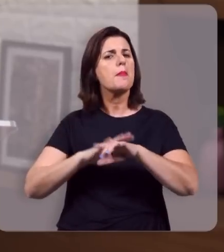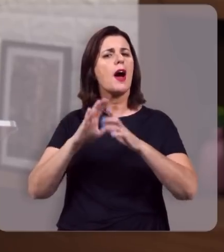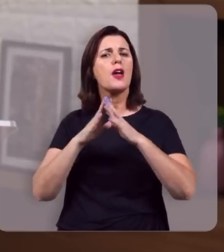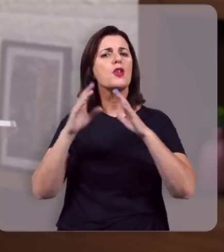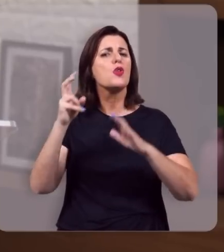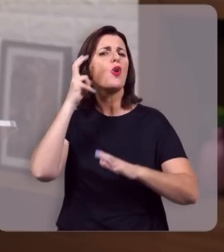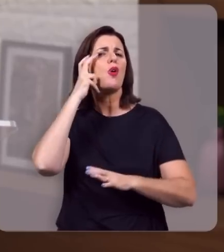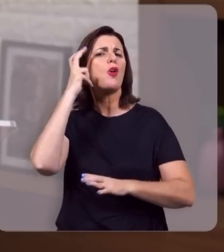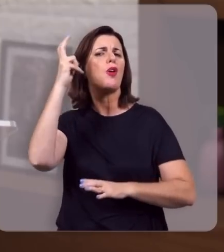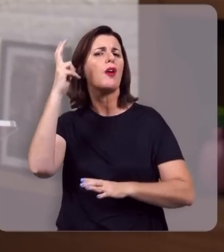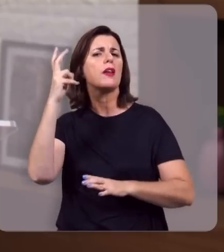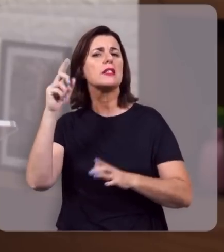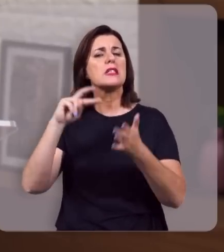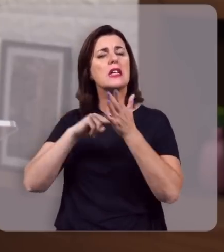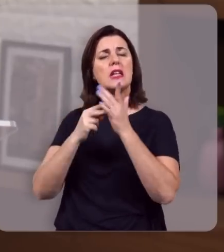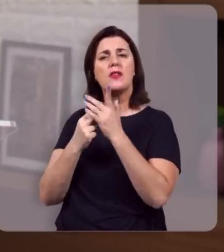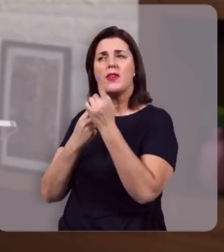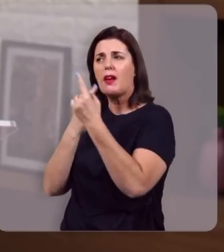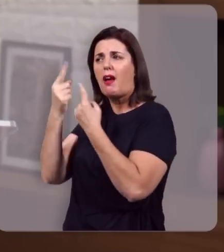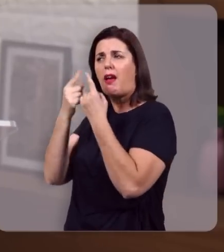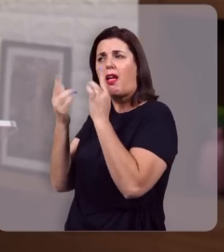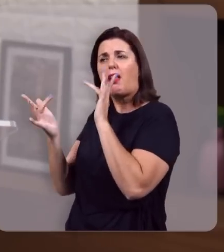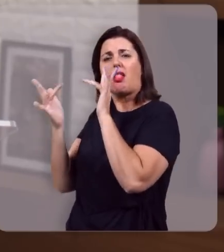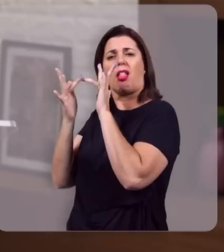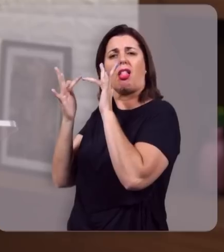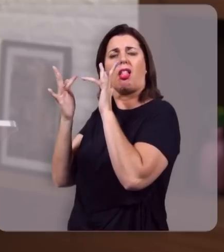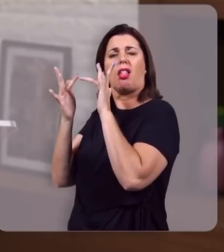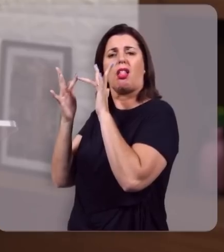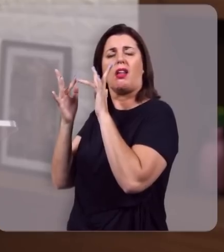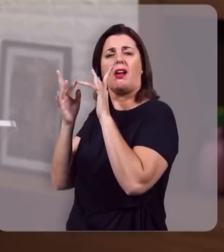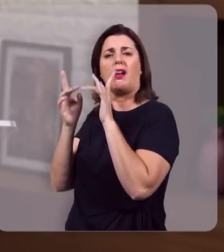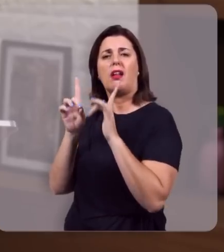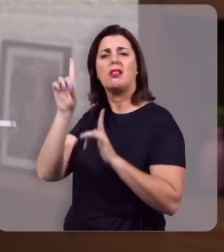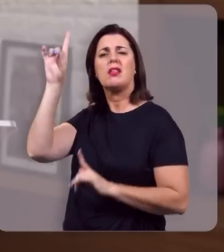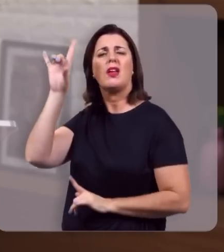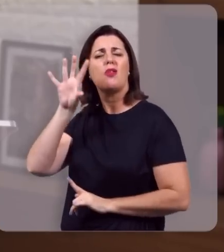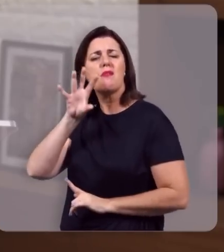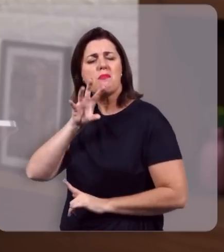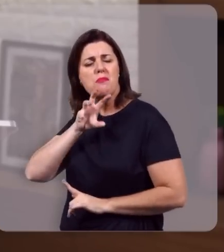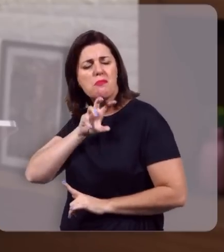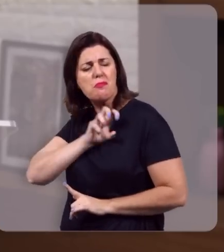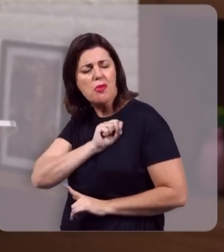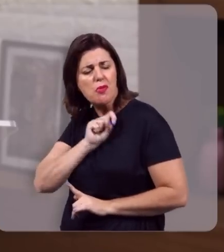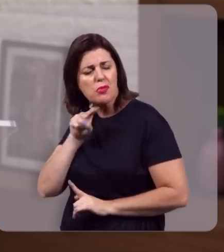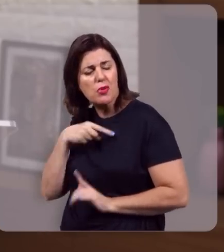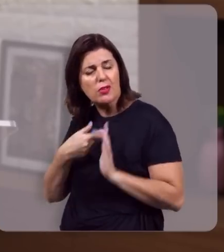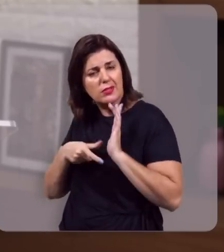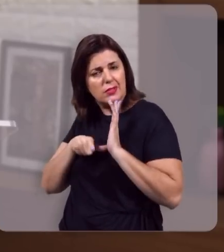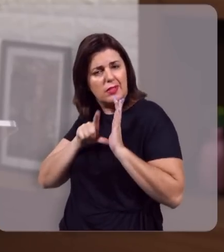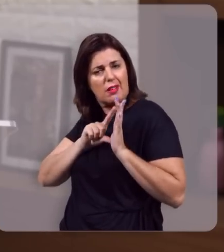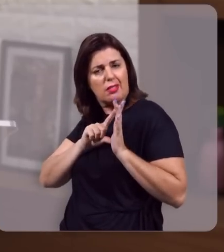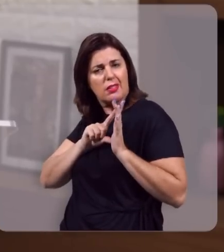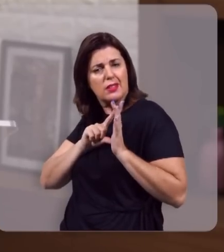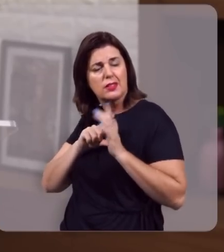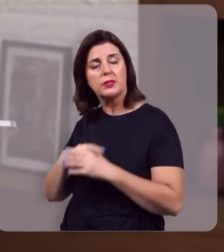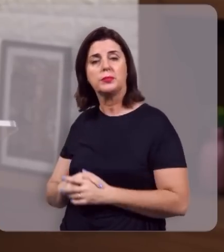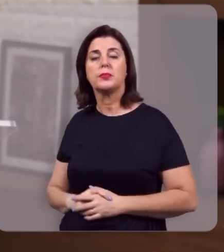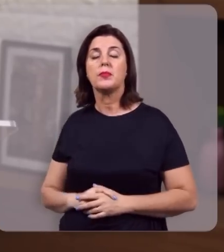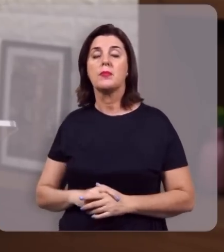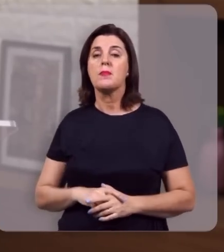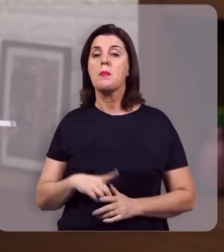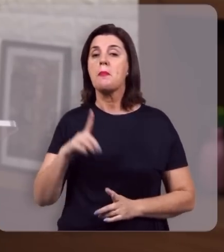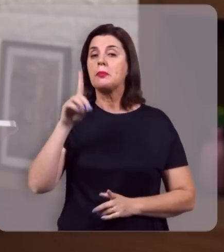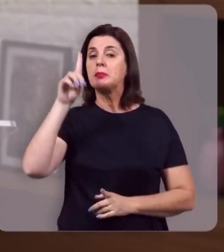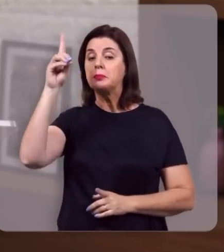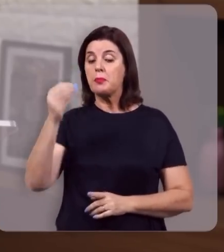de intimidade. Deus nos amou de antemão. Deus